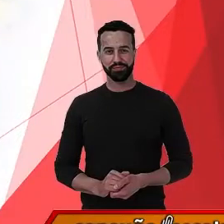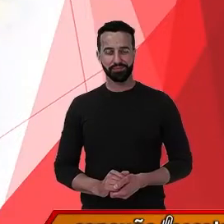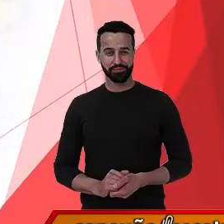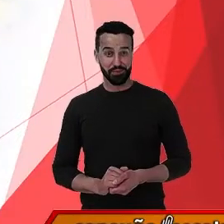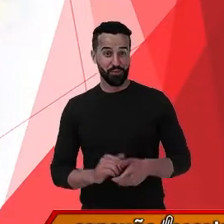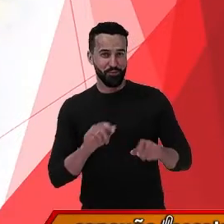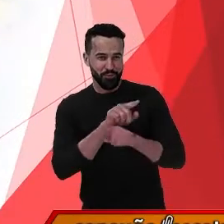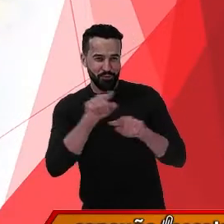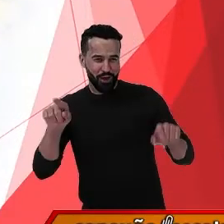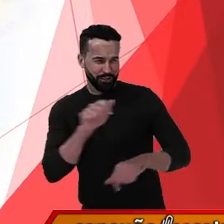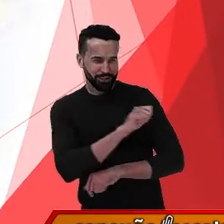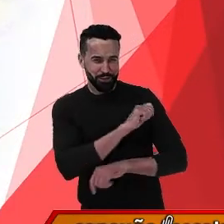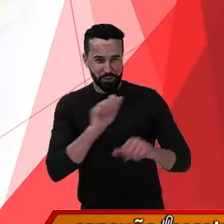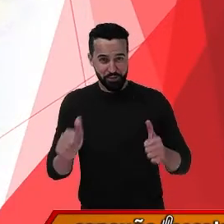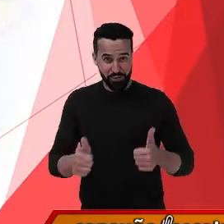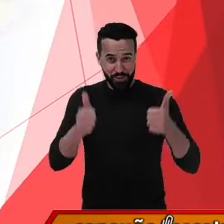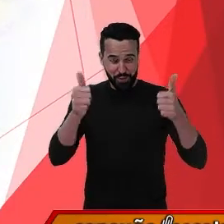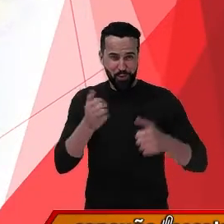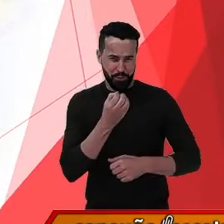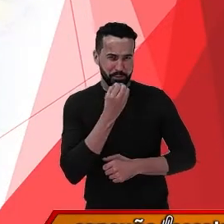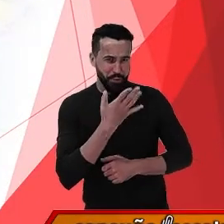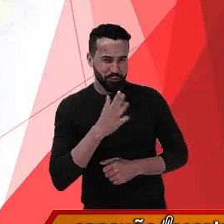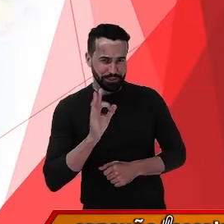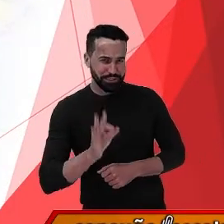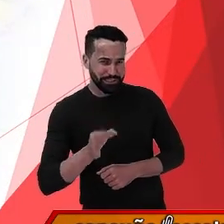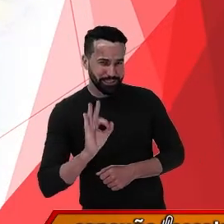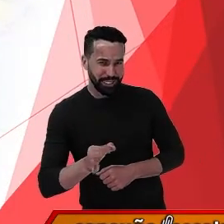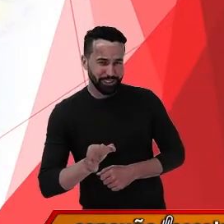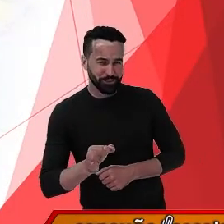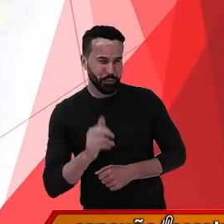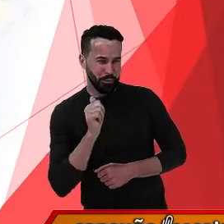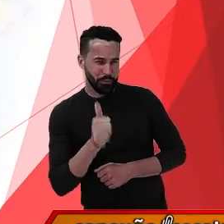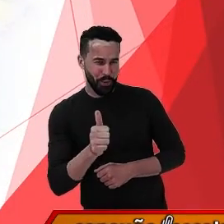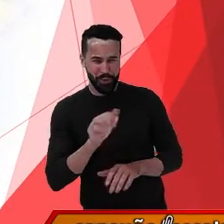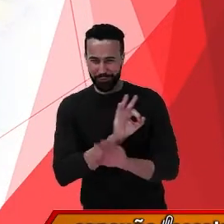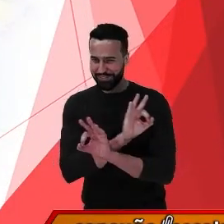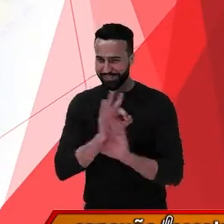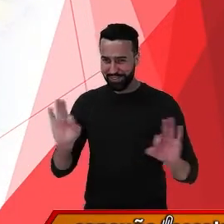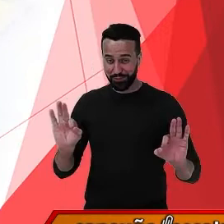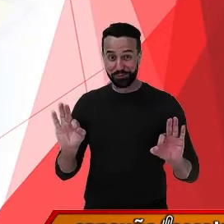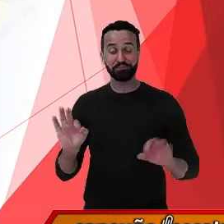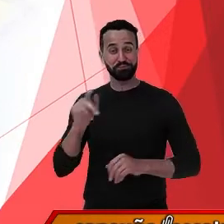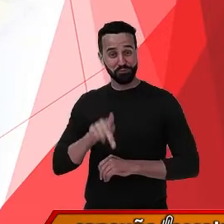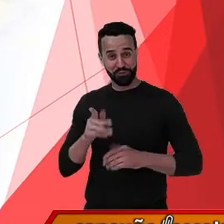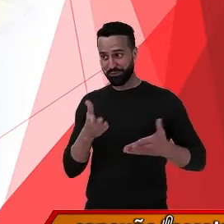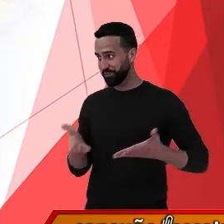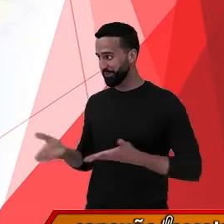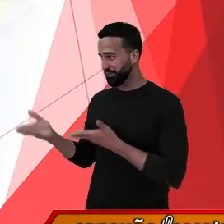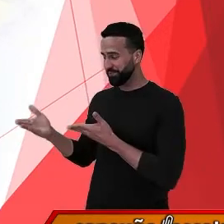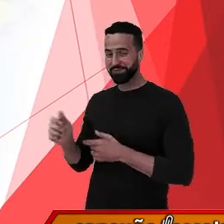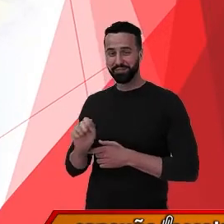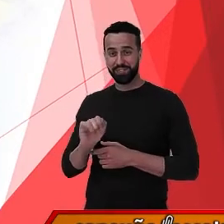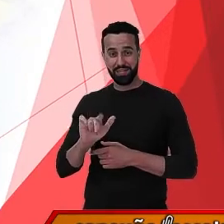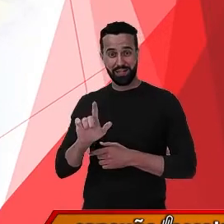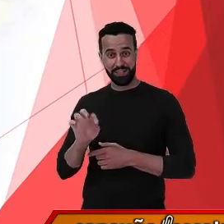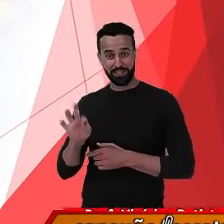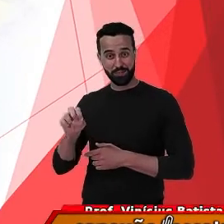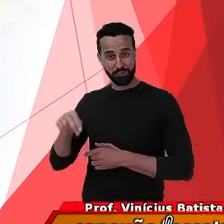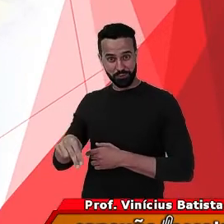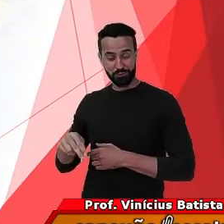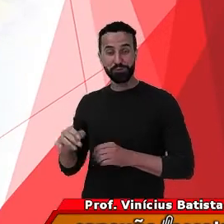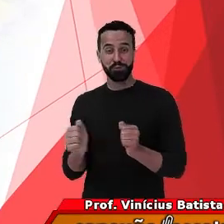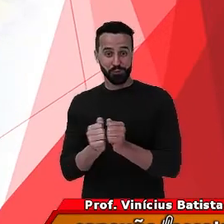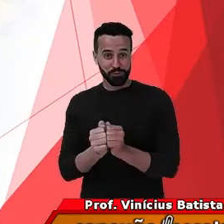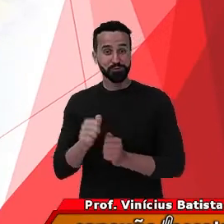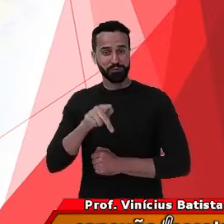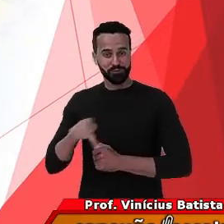Fala, meus melhores, e aí? Bom ou não bom? Bom demais da conta, né? Por aqui, professor Ailton na voz e